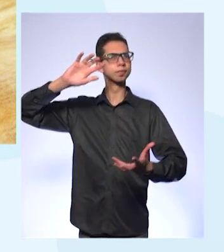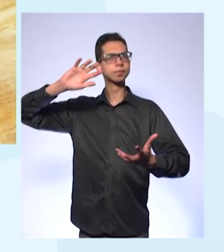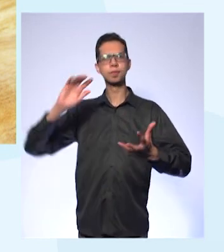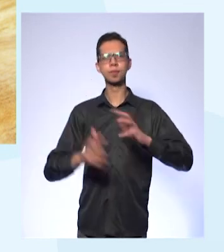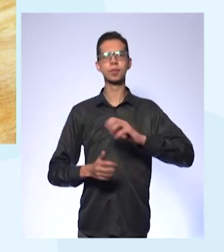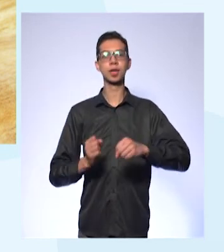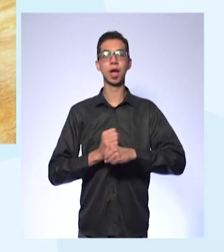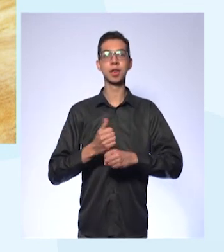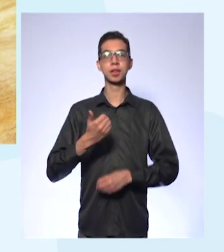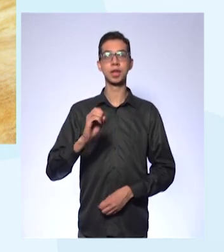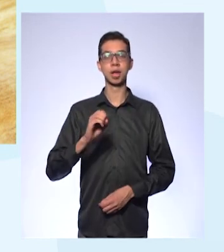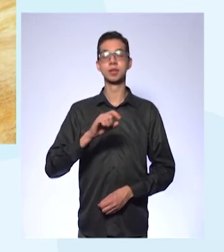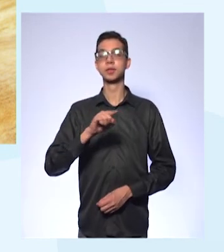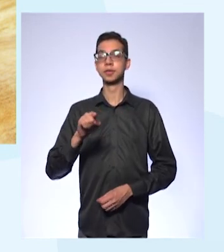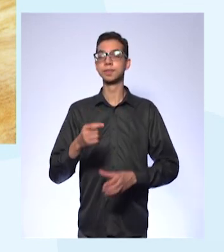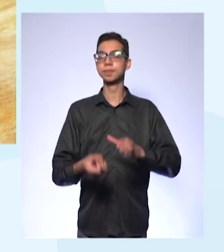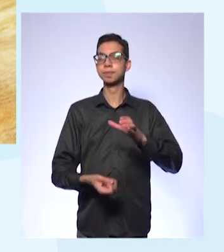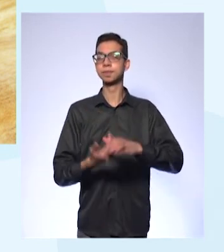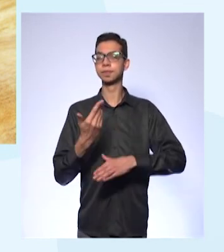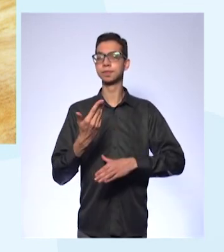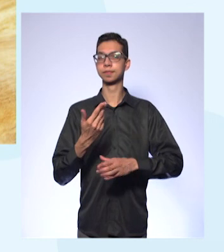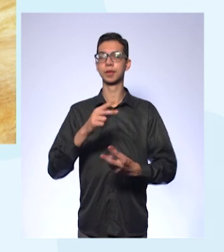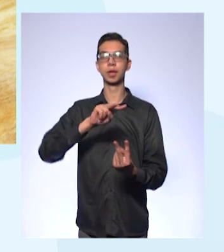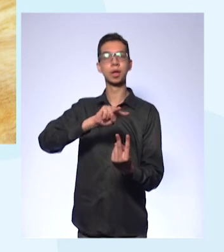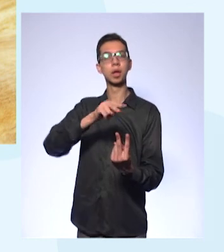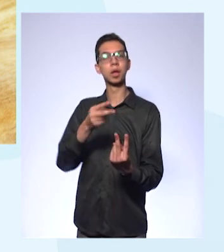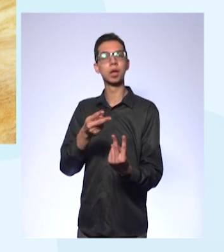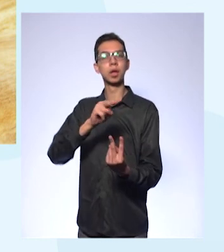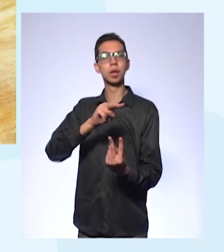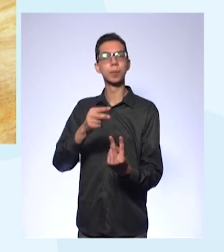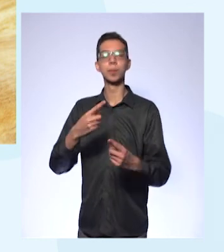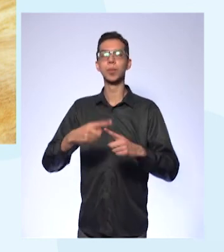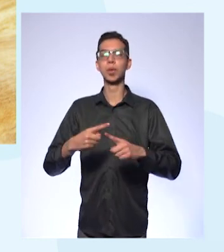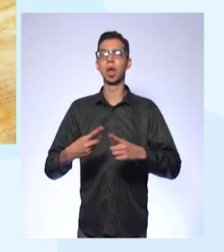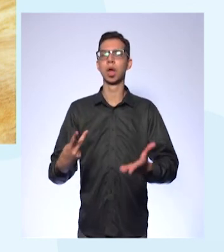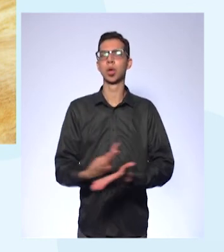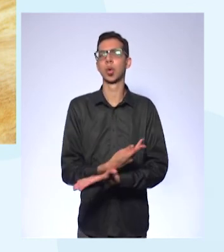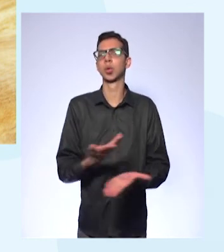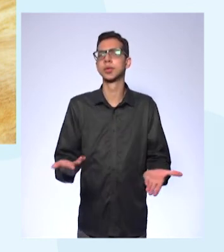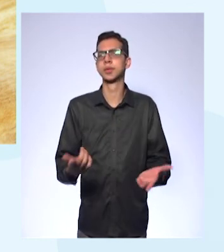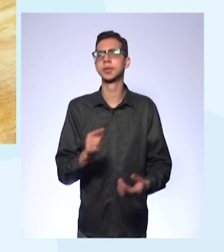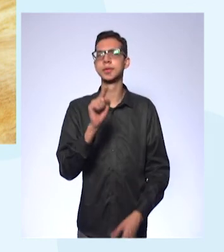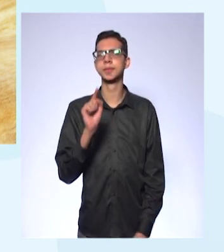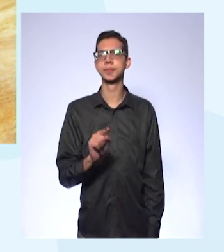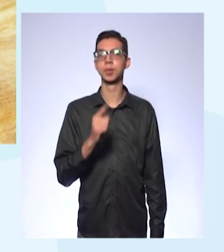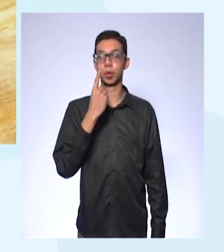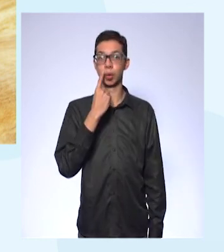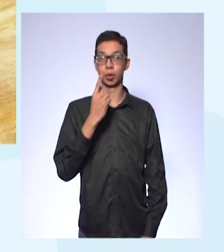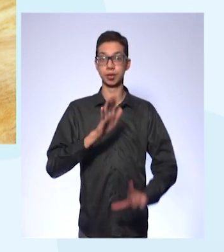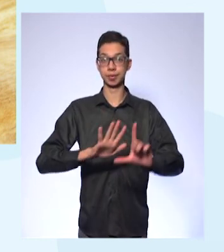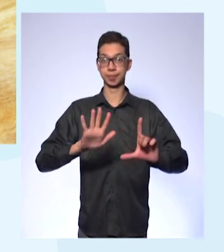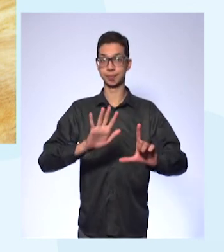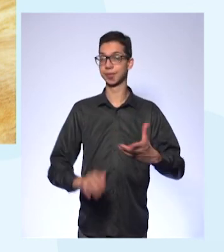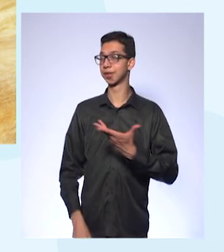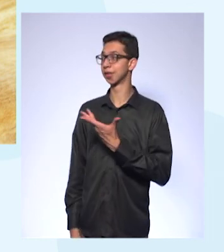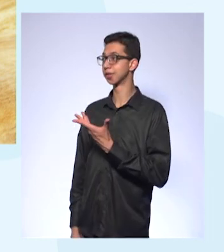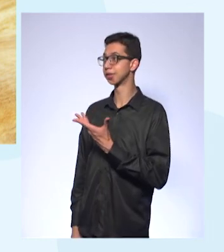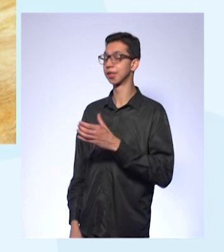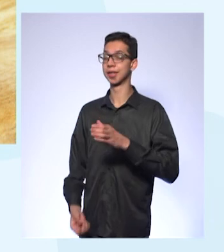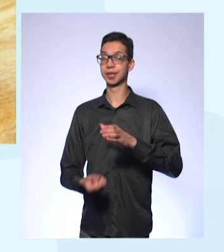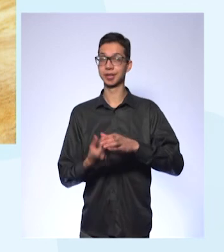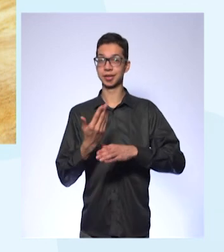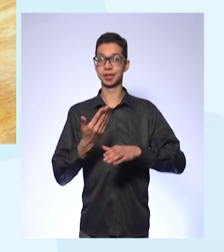Crie uma hipótese sobre as causas dessa revolta. Olha a imagem e cria uma hipótese